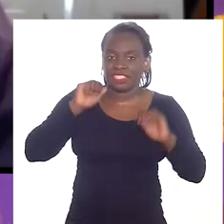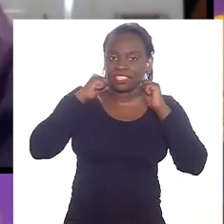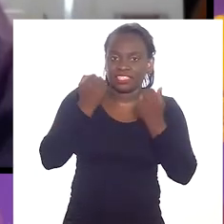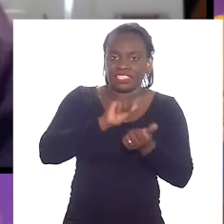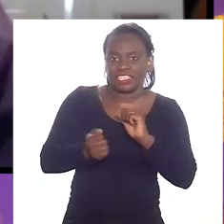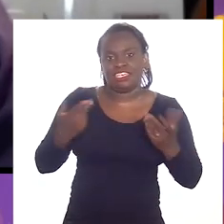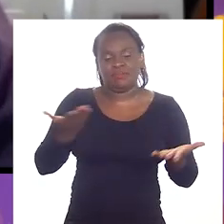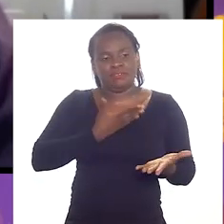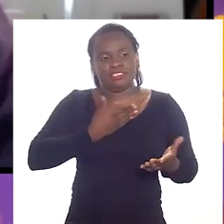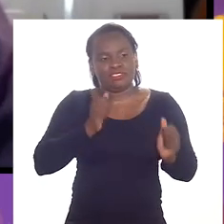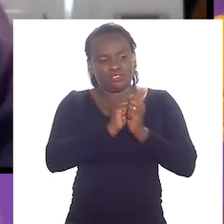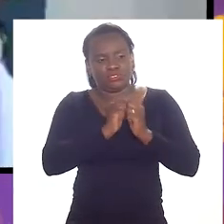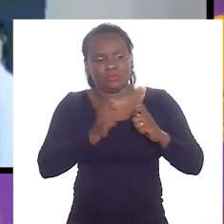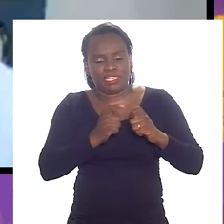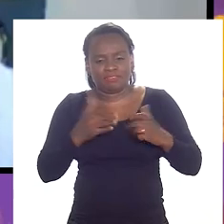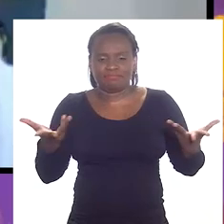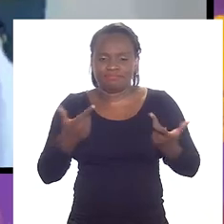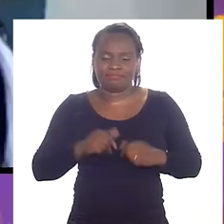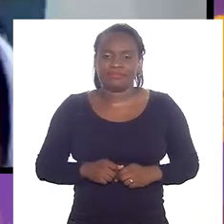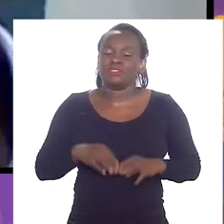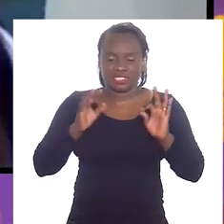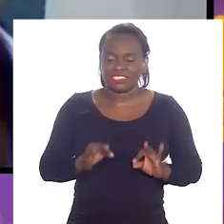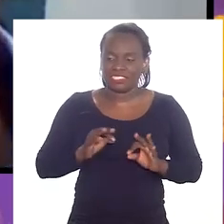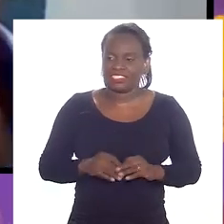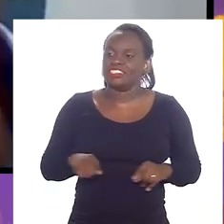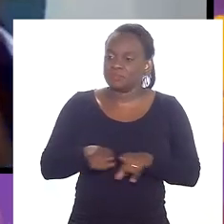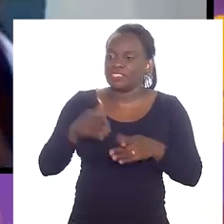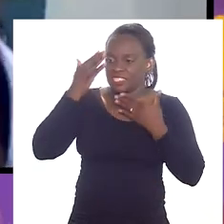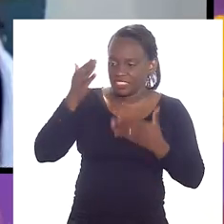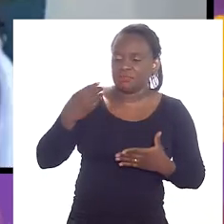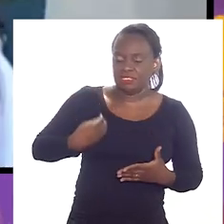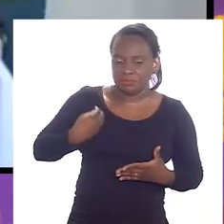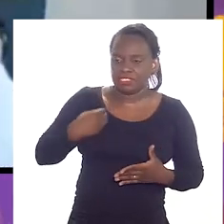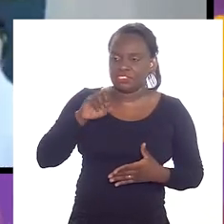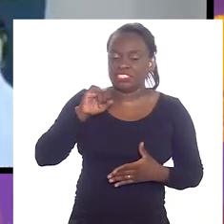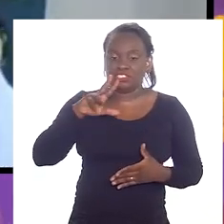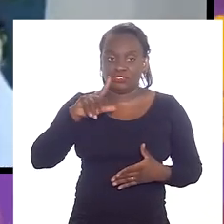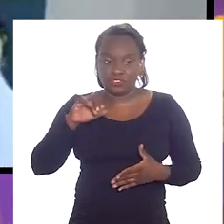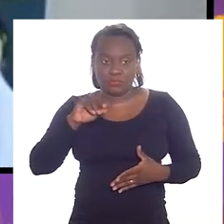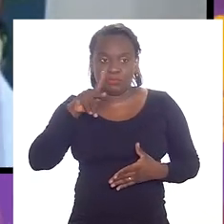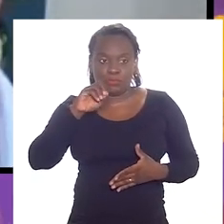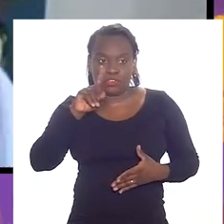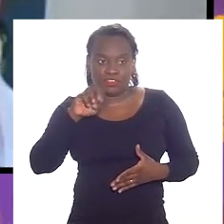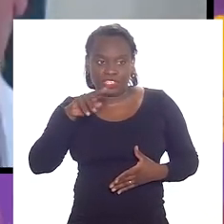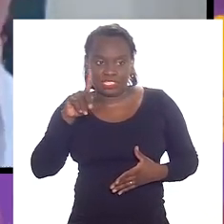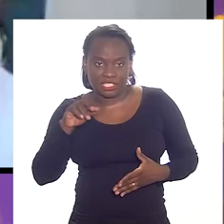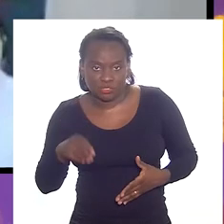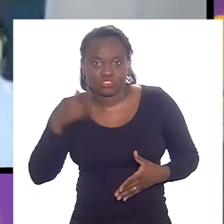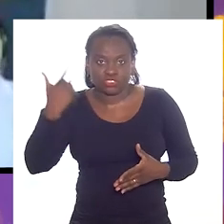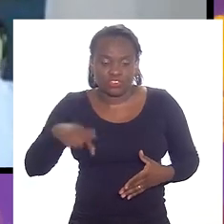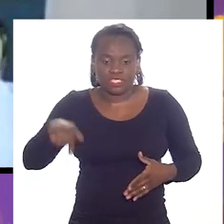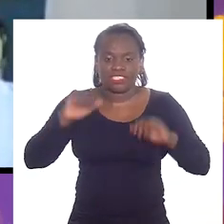médico, Dr. Silvio Provenzano. Com certeza. E também agradeço a sua participação, Dr. Silvio Provenzano, mais uma vez aqui no Arena